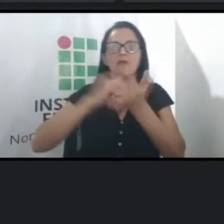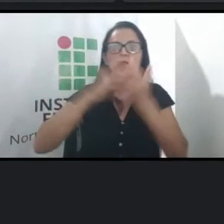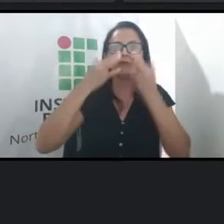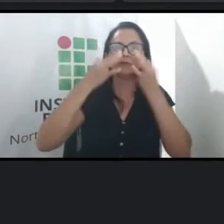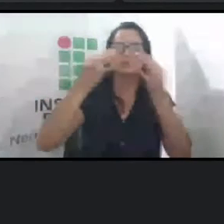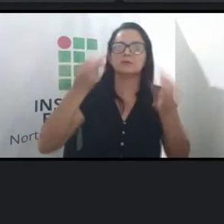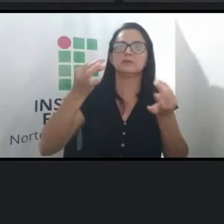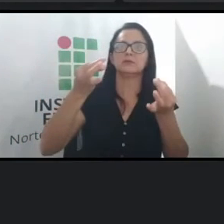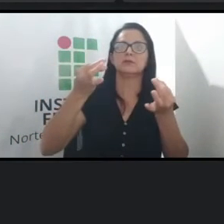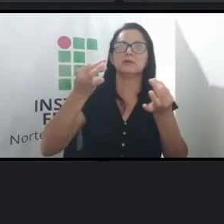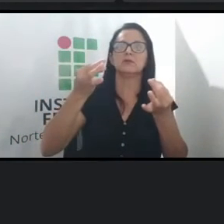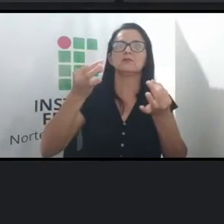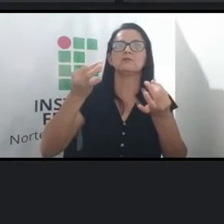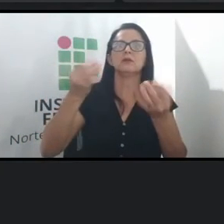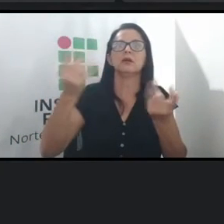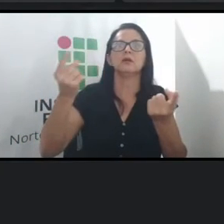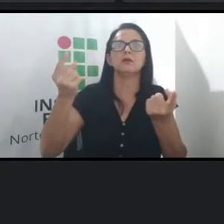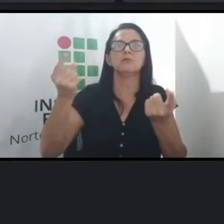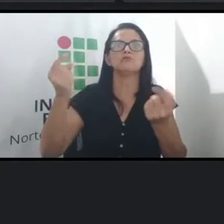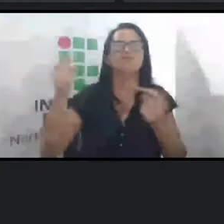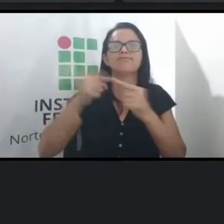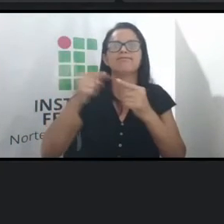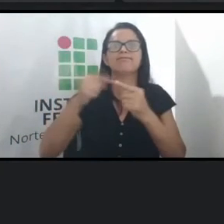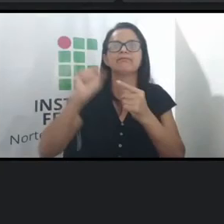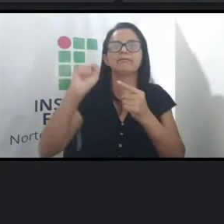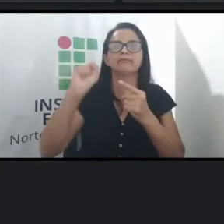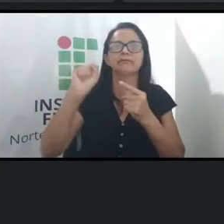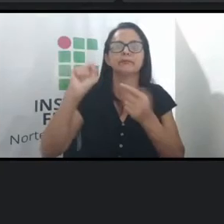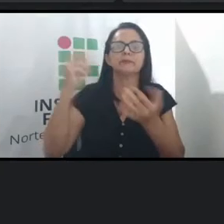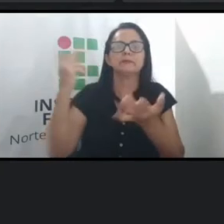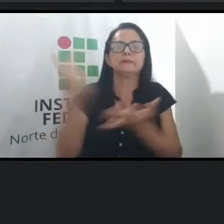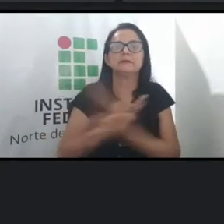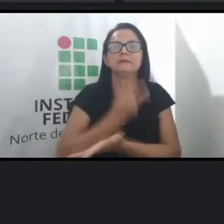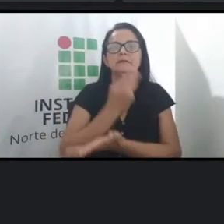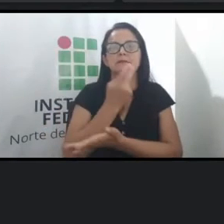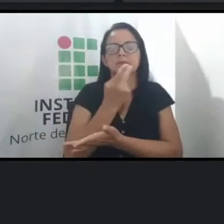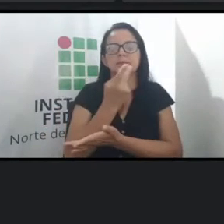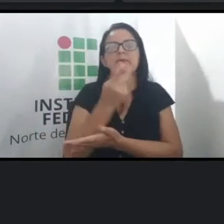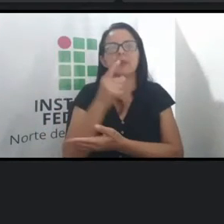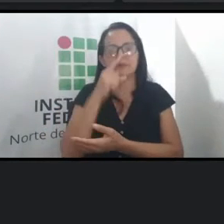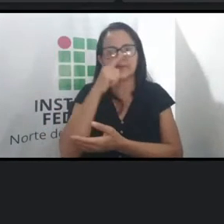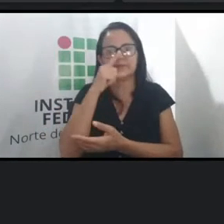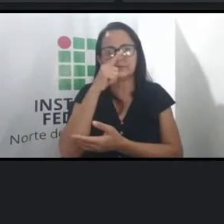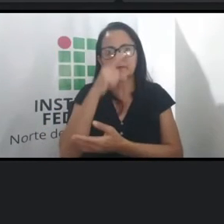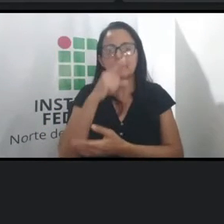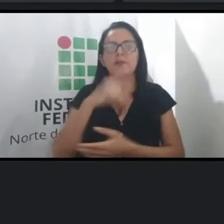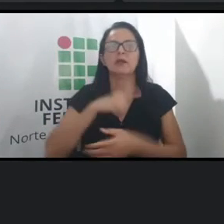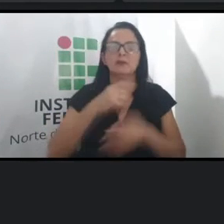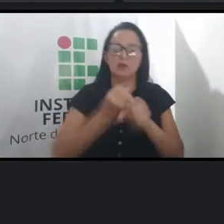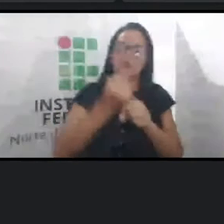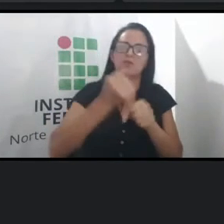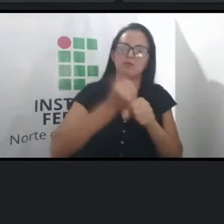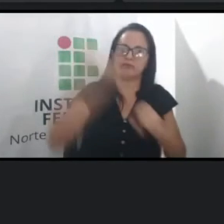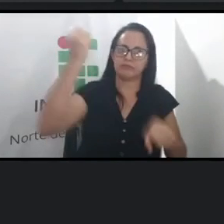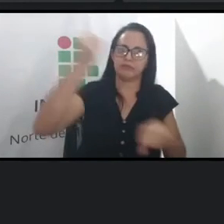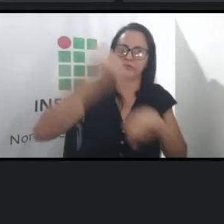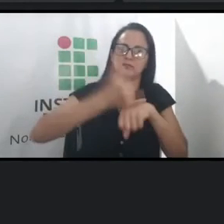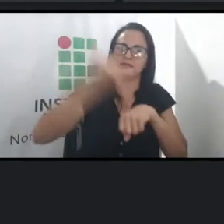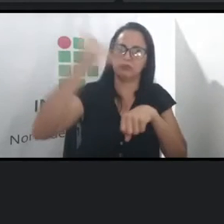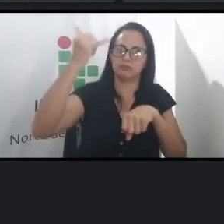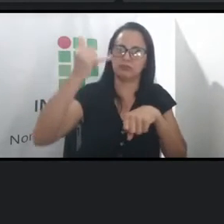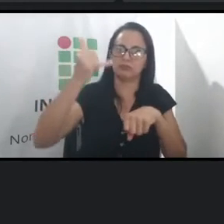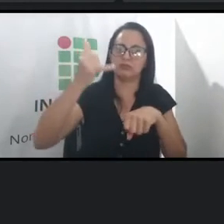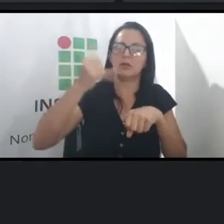combinação fatal. Eu tenho um material que é condutor de energia, tenho um circuito energizado e estou desatento,